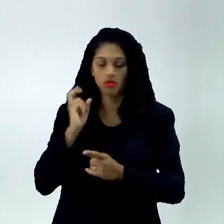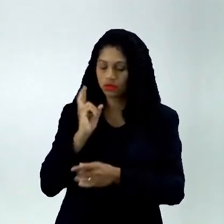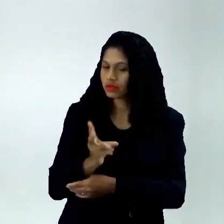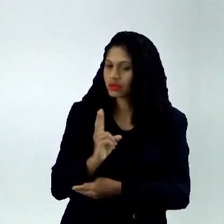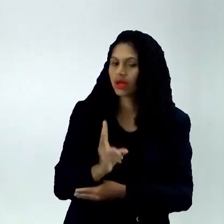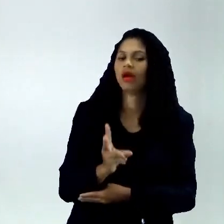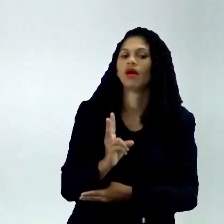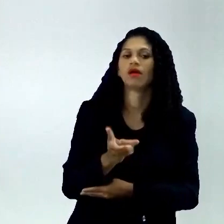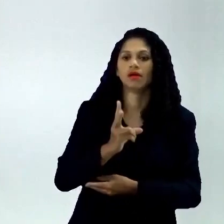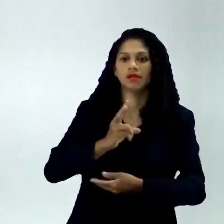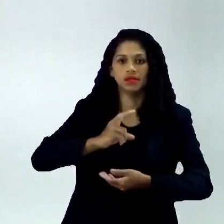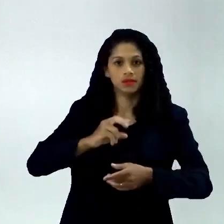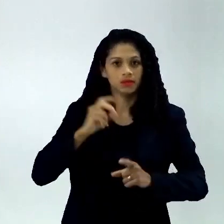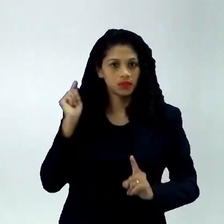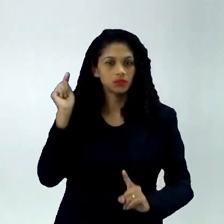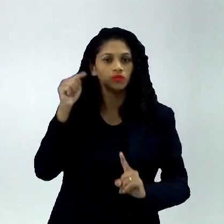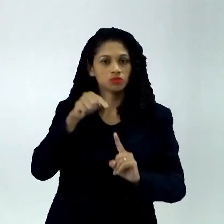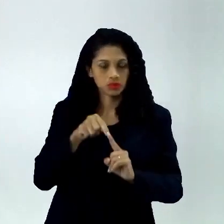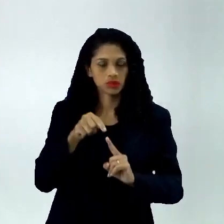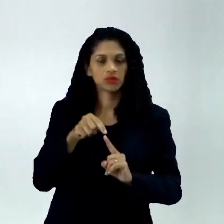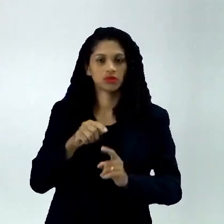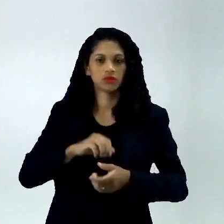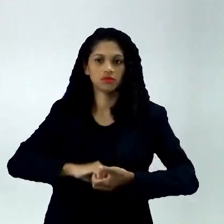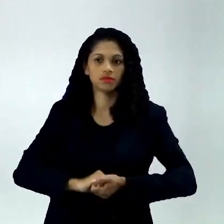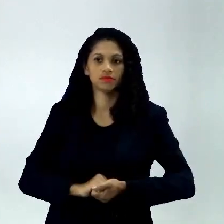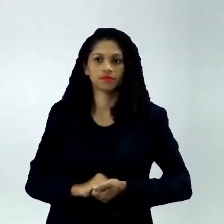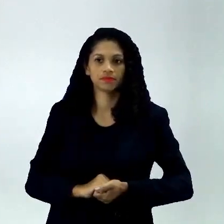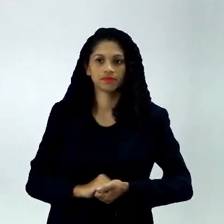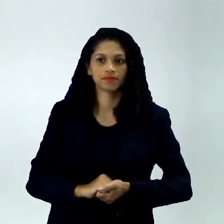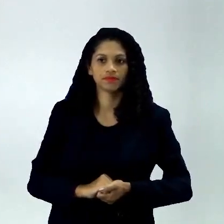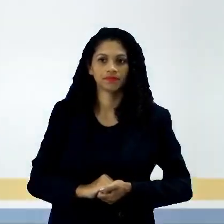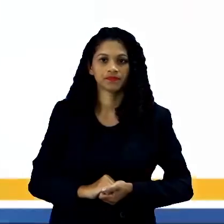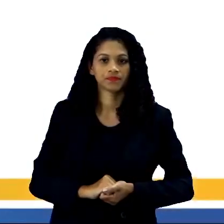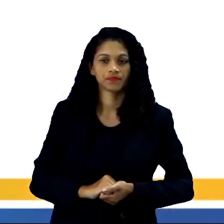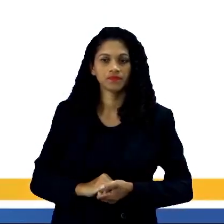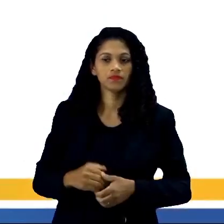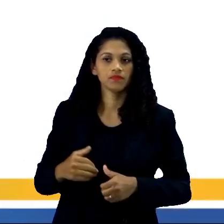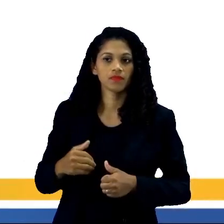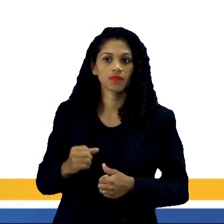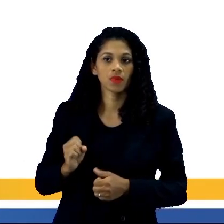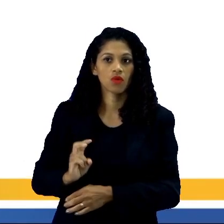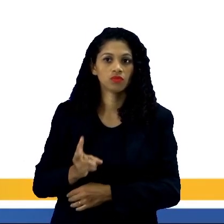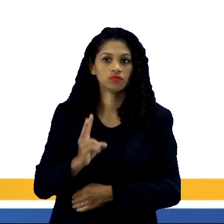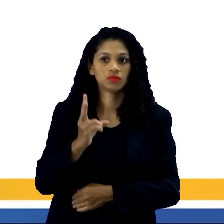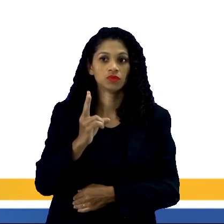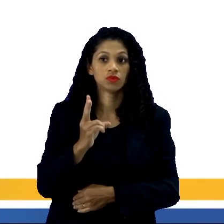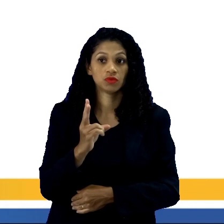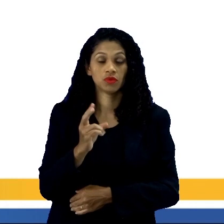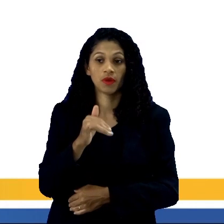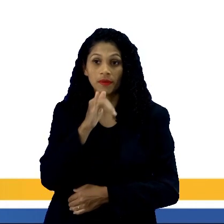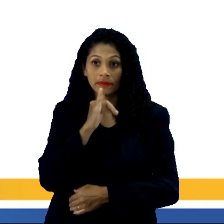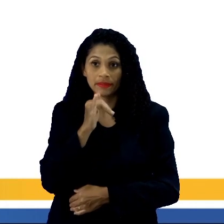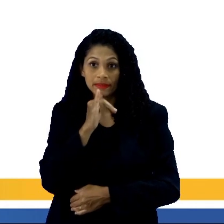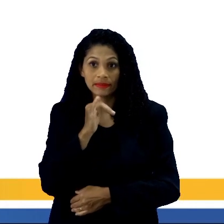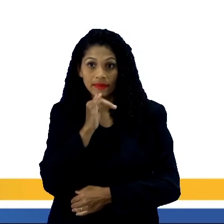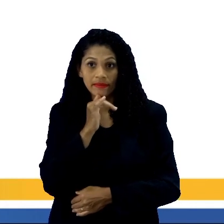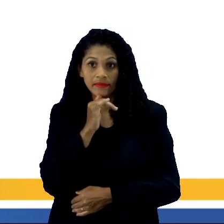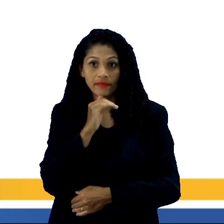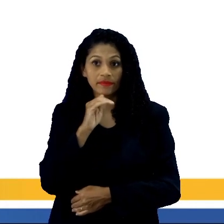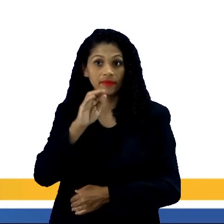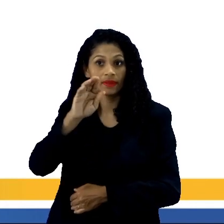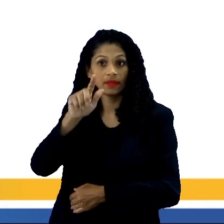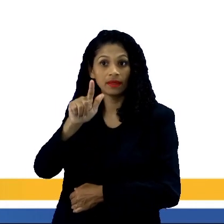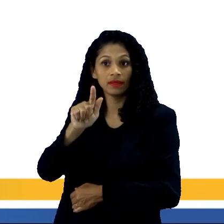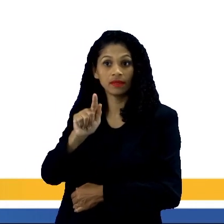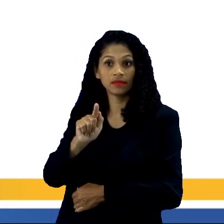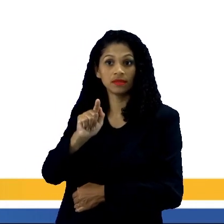correlação ritualística, tal qual a dança indígena. Avançando aqui, a gente tem um pouco dos exemplos. Aqui está a dança indígena, mas é